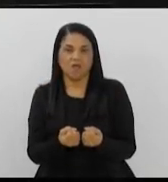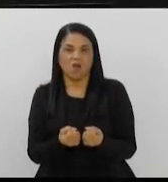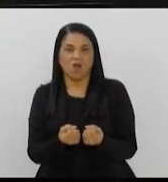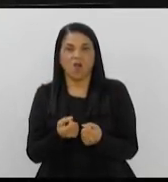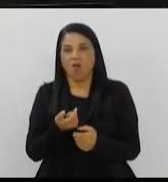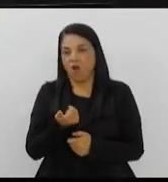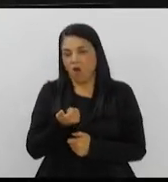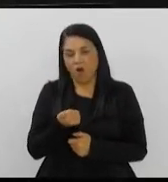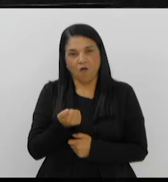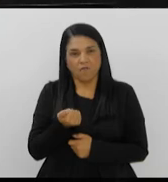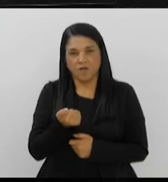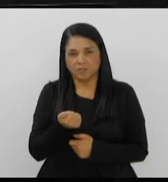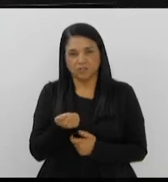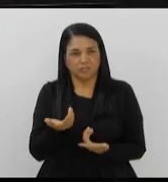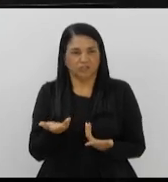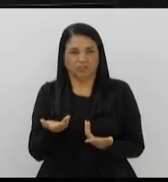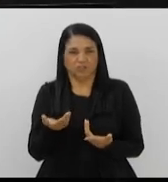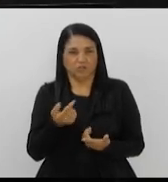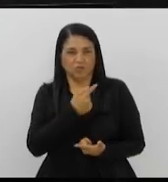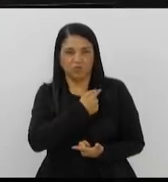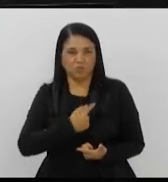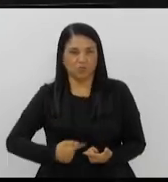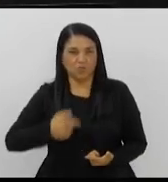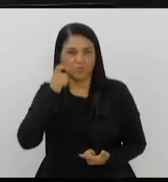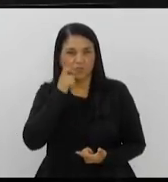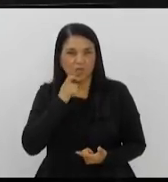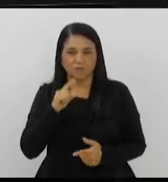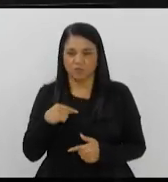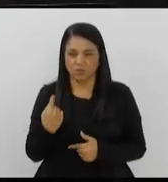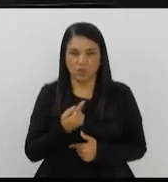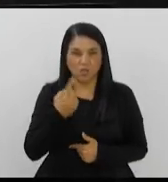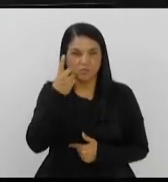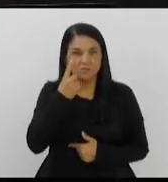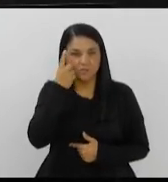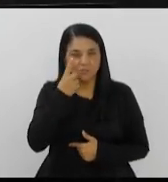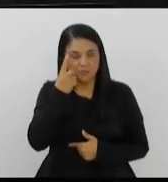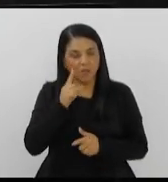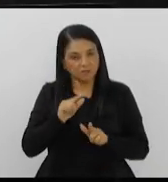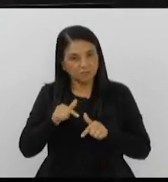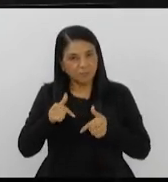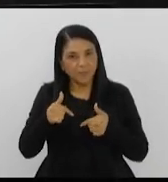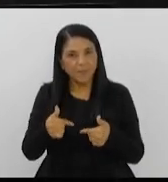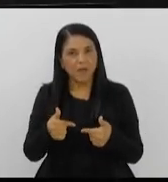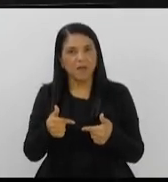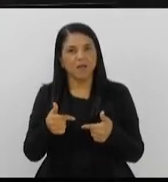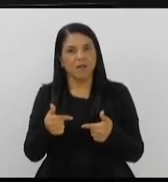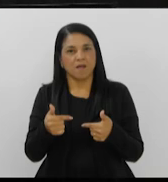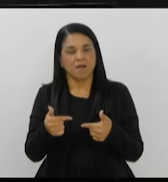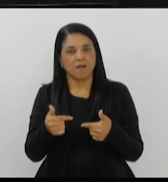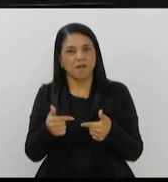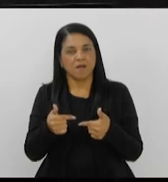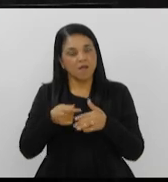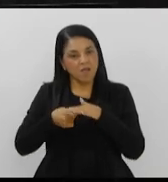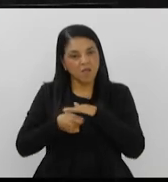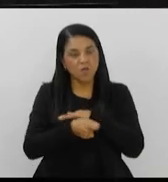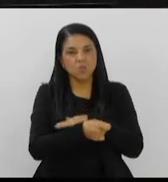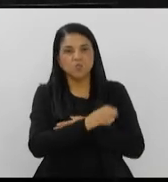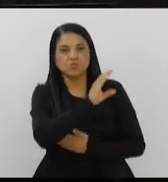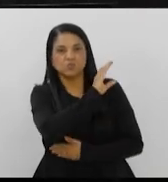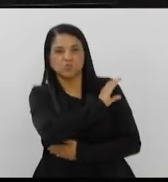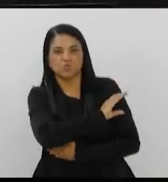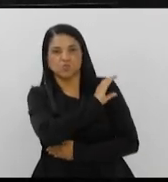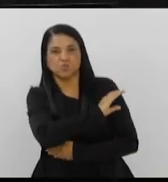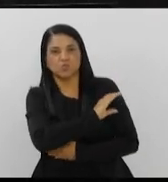governador Cláudio Castro e nós, deputados aqui, que estamos levando recurso para Campos do